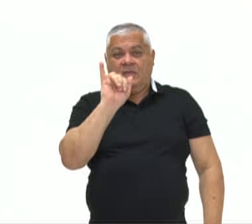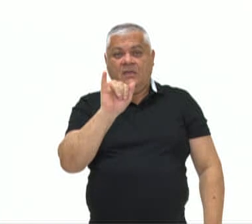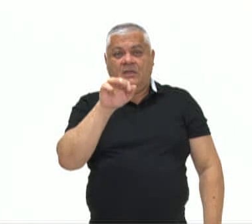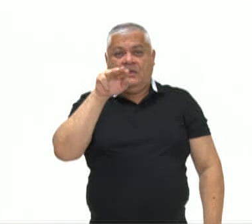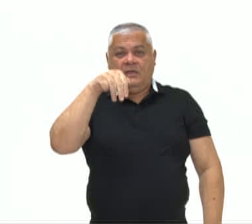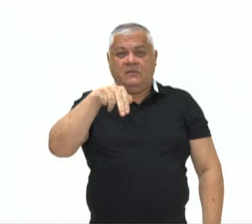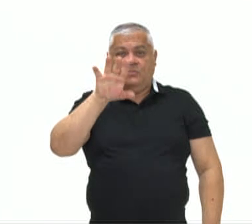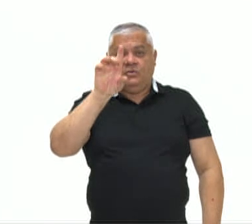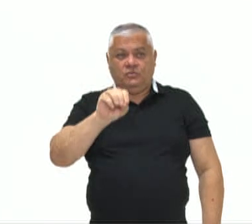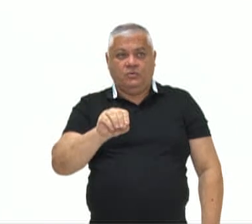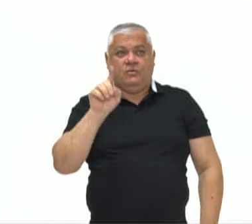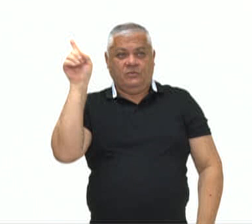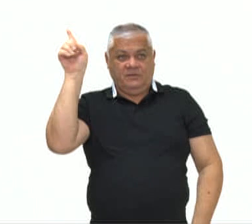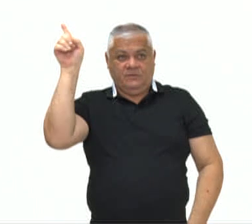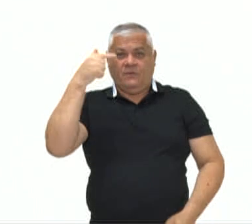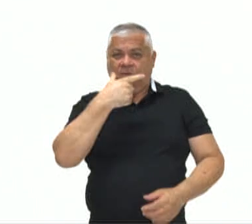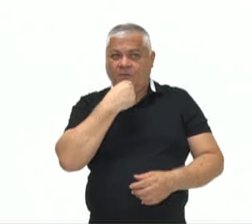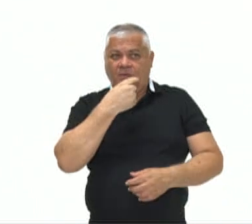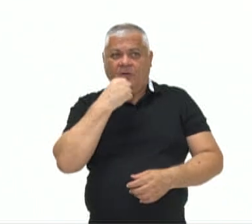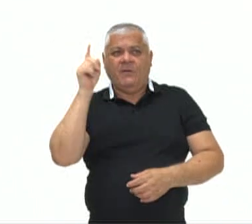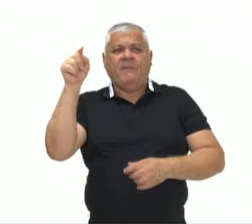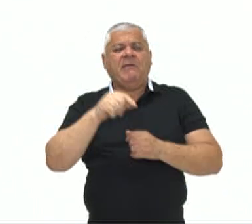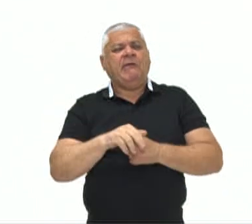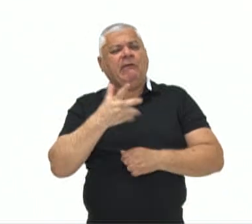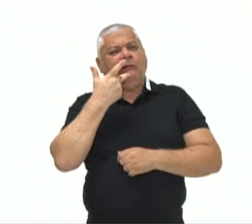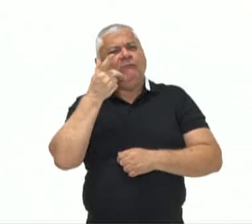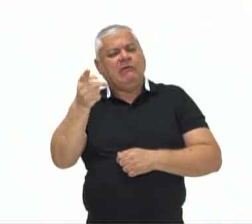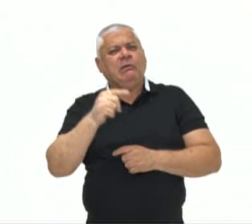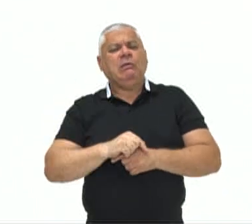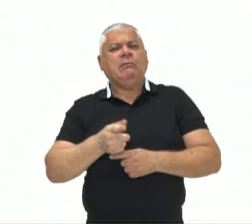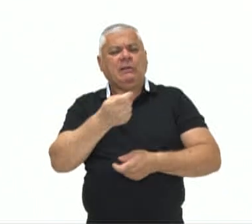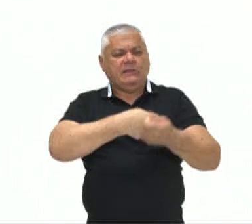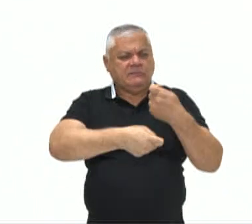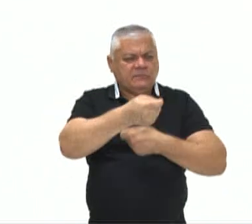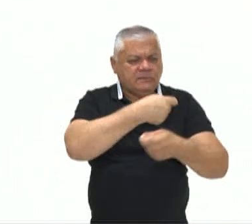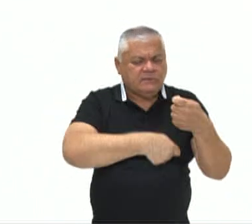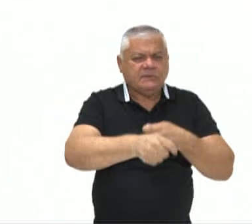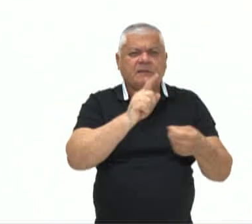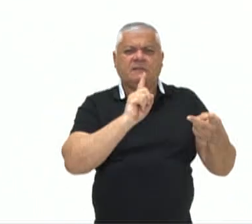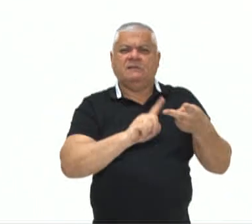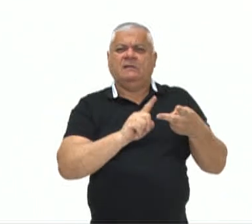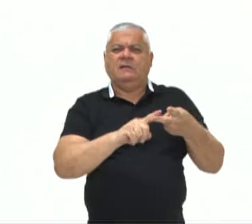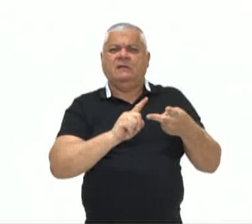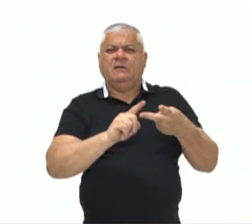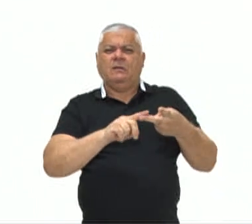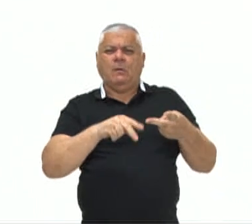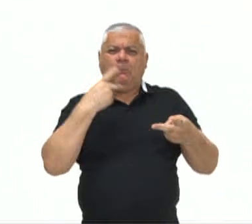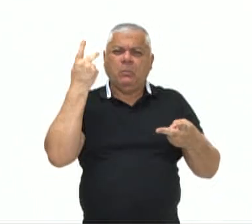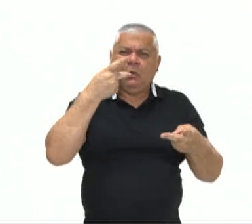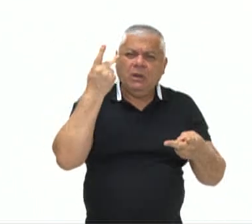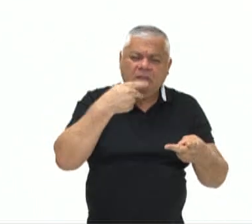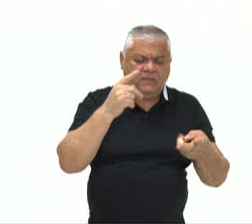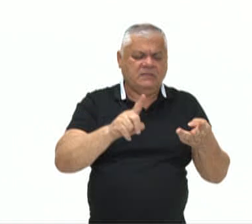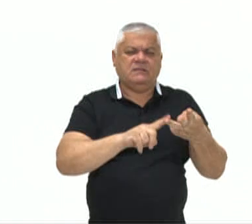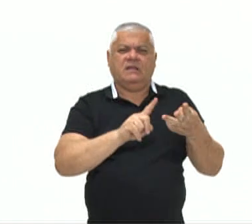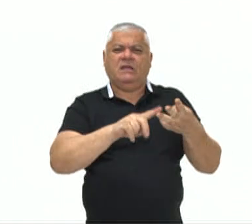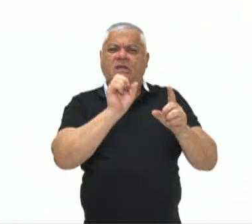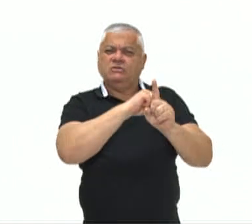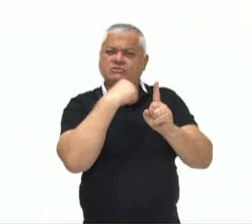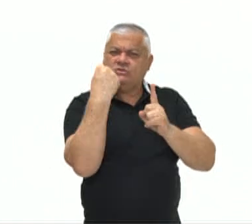imagem, a centralização política e administrativa do Estado luso-brasileiro explica a formação social